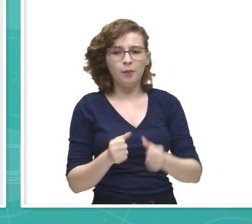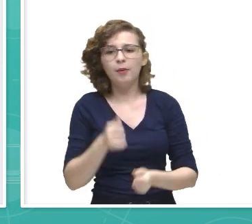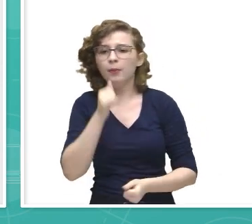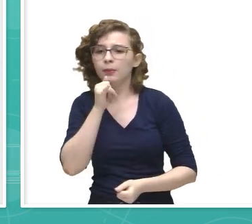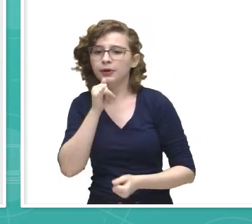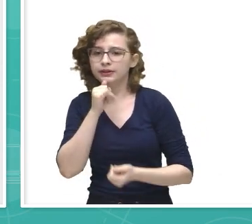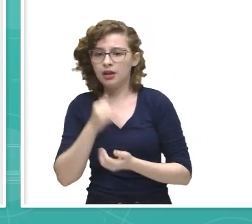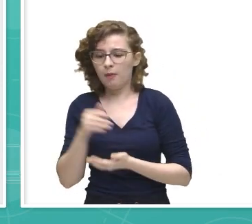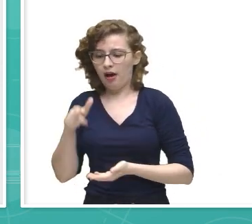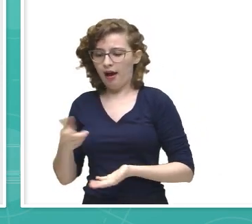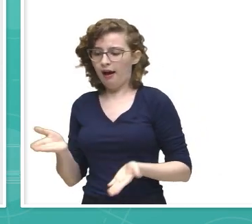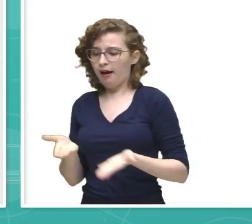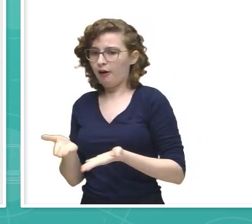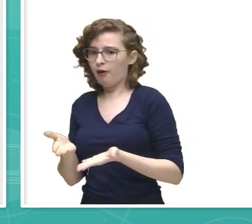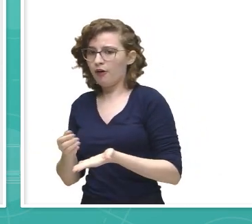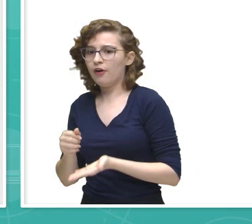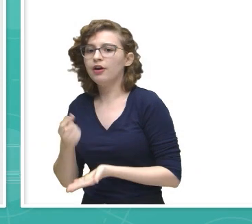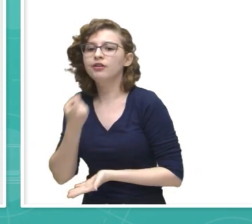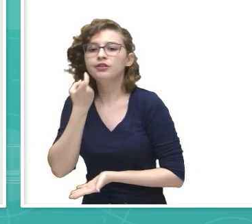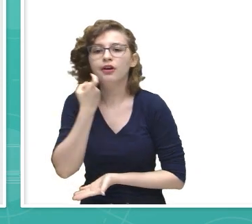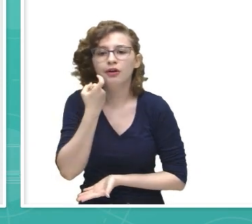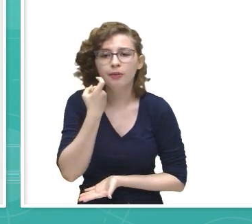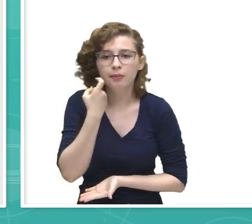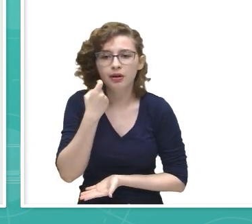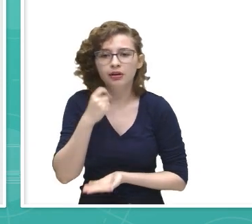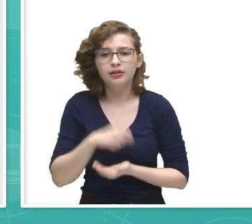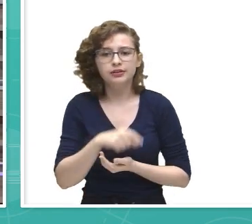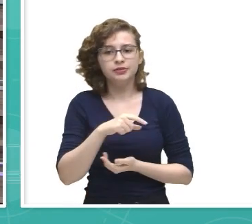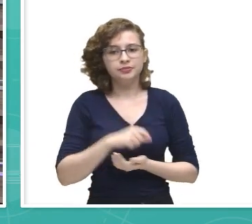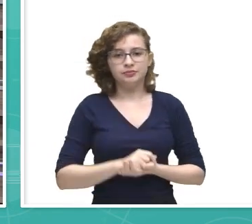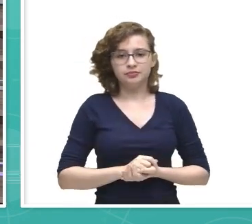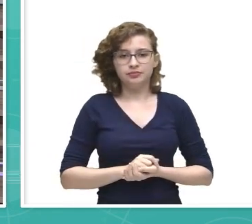mercadoria. Vou dar um exemplo para vocês.